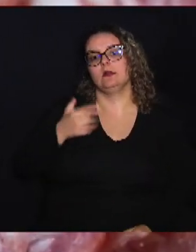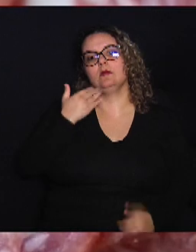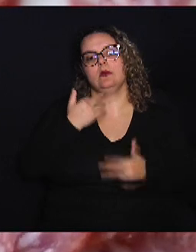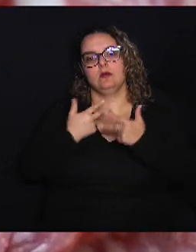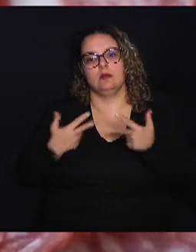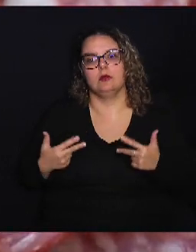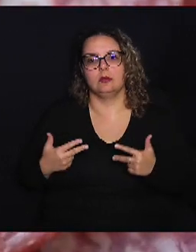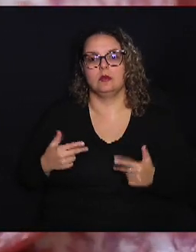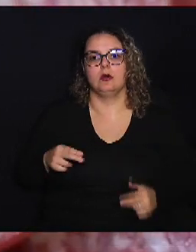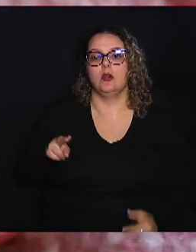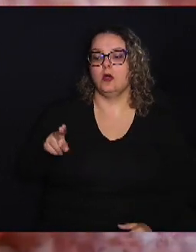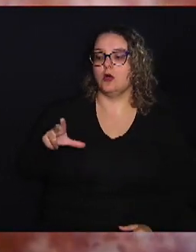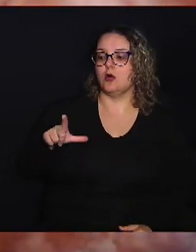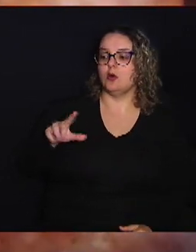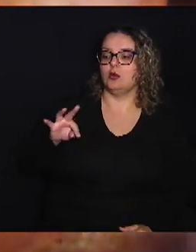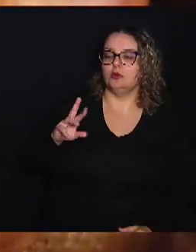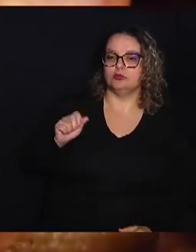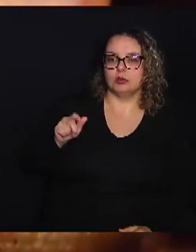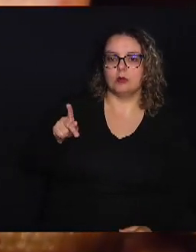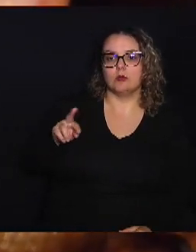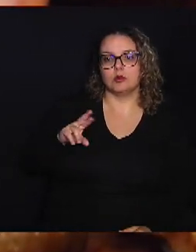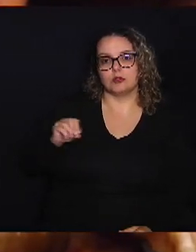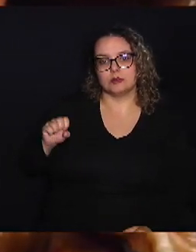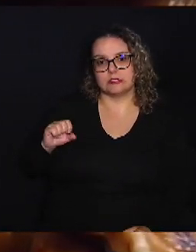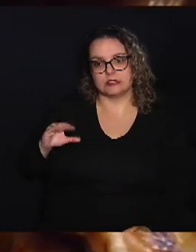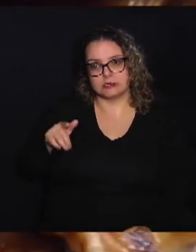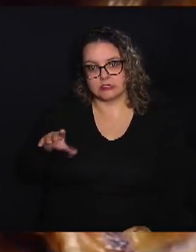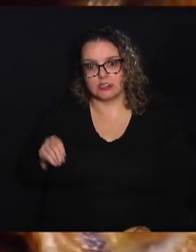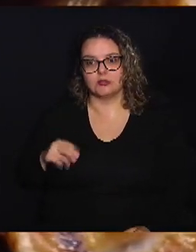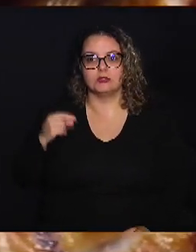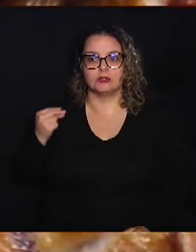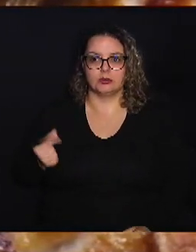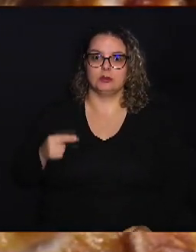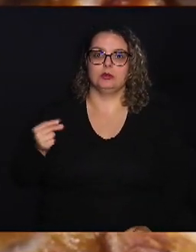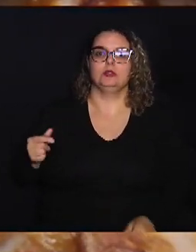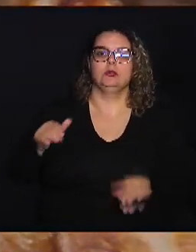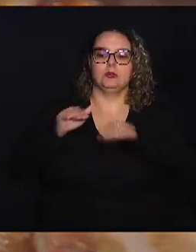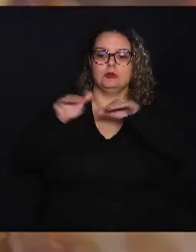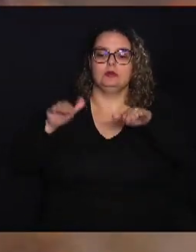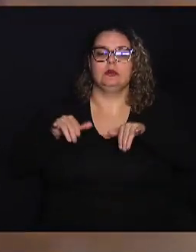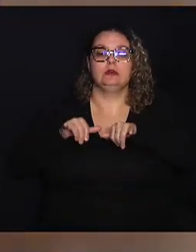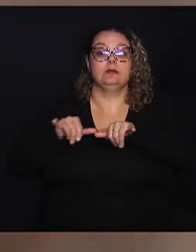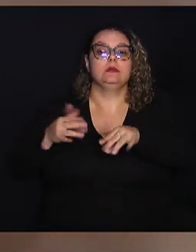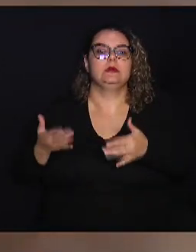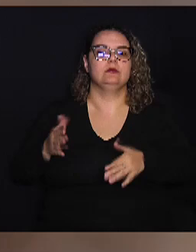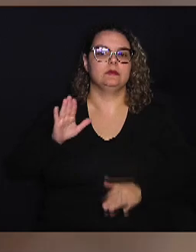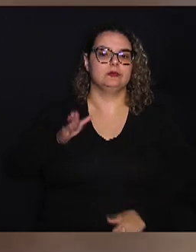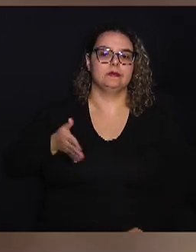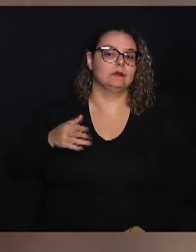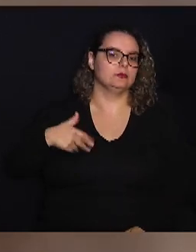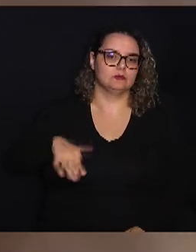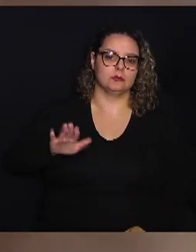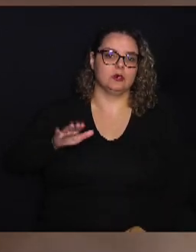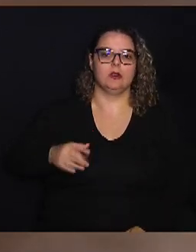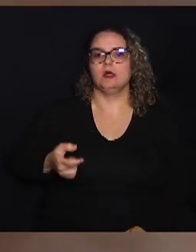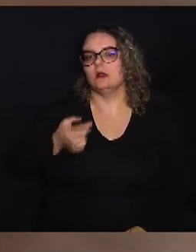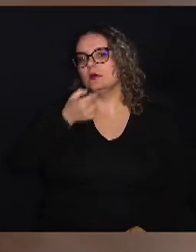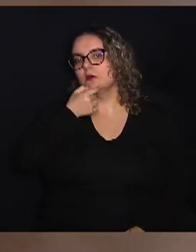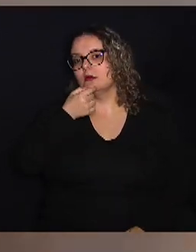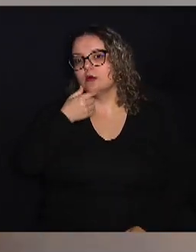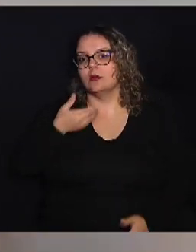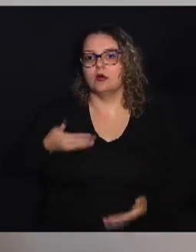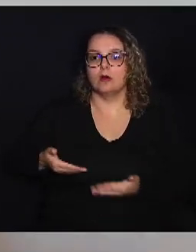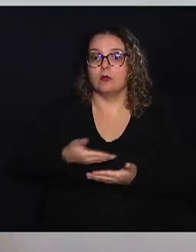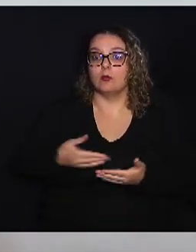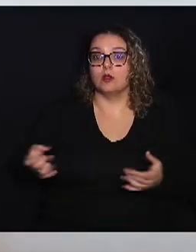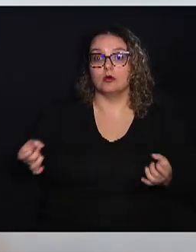mais ultraprocessados, aquele alimento que dura muito tempo na prateleira do supermercado, biscoitos, molhos prontos,